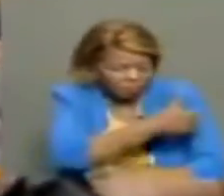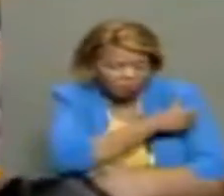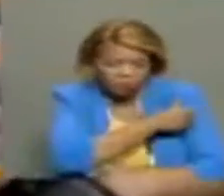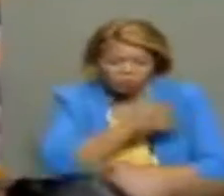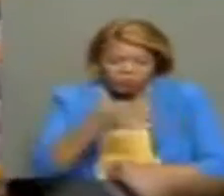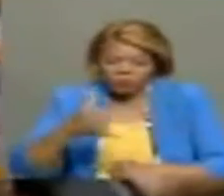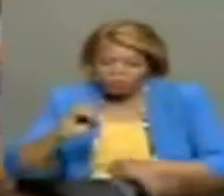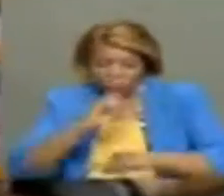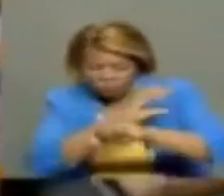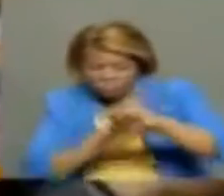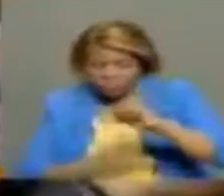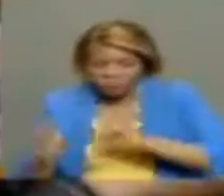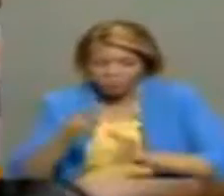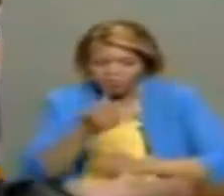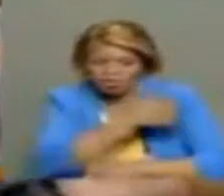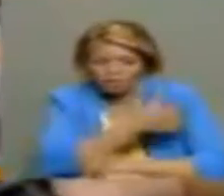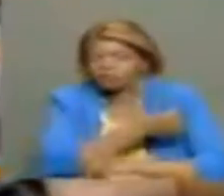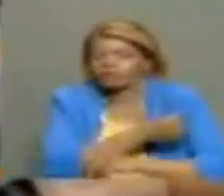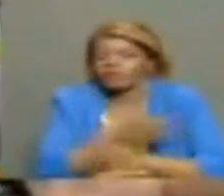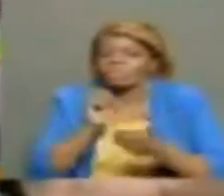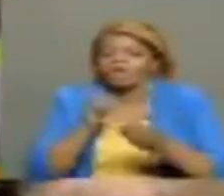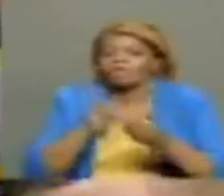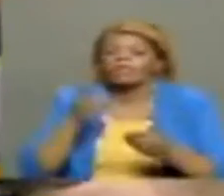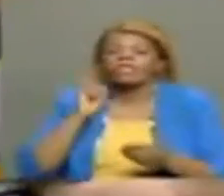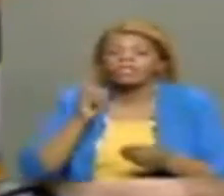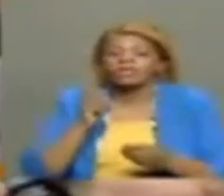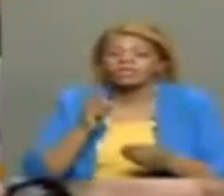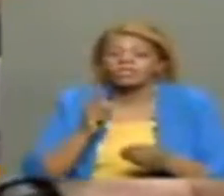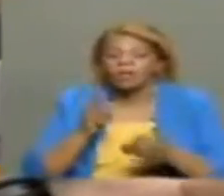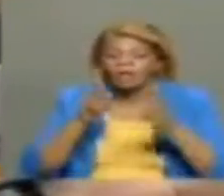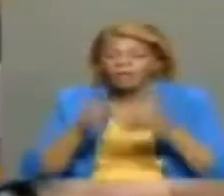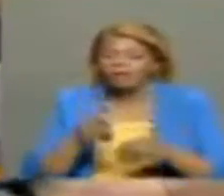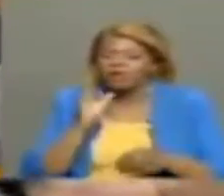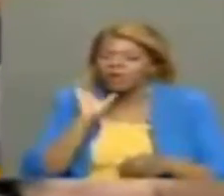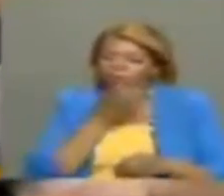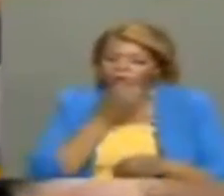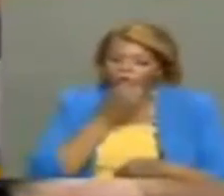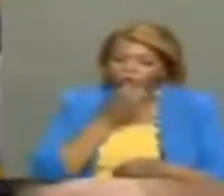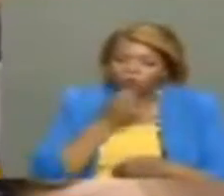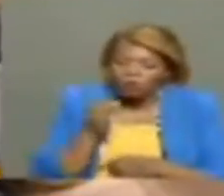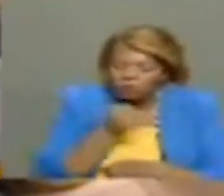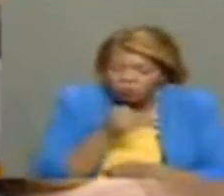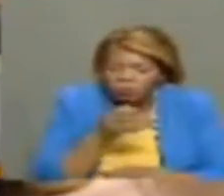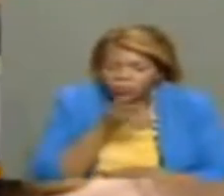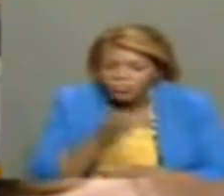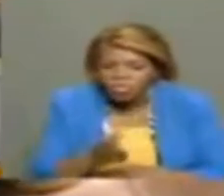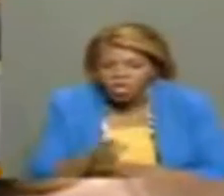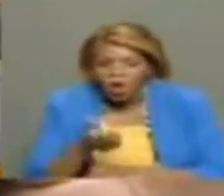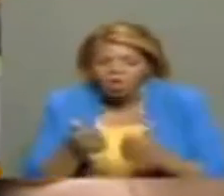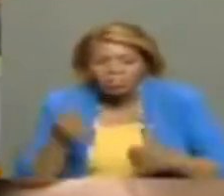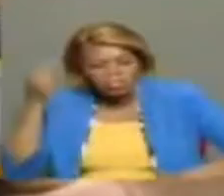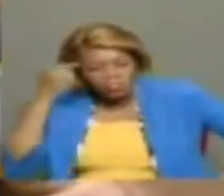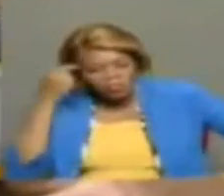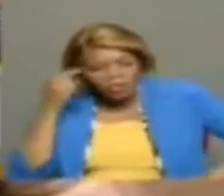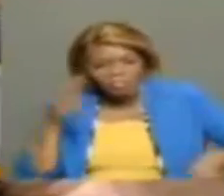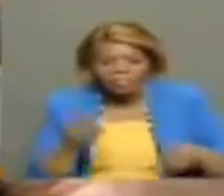população. Fundamentalmente pessoas de risco, pessoas com idade avançada, com comorbilidades